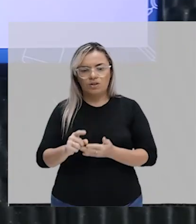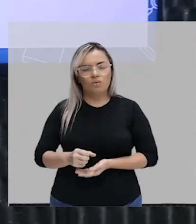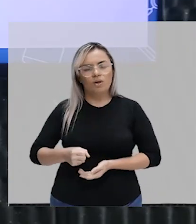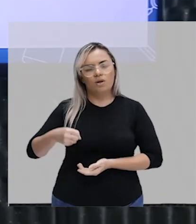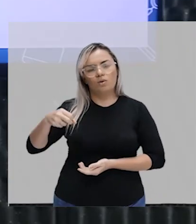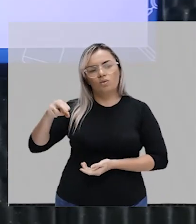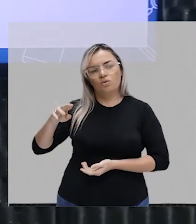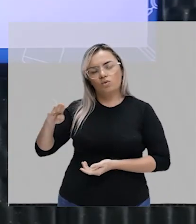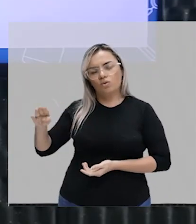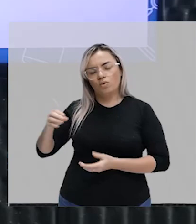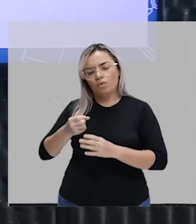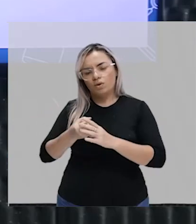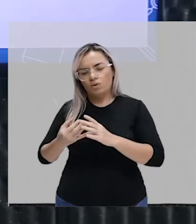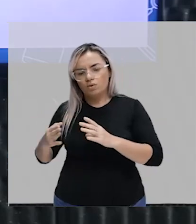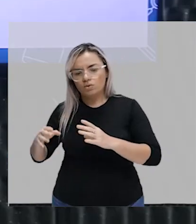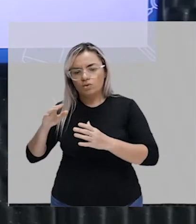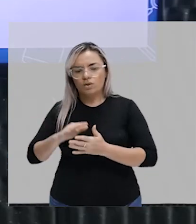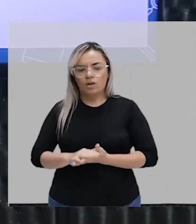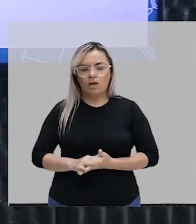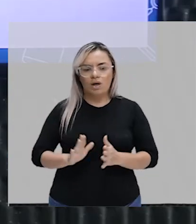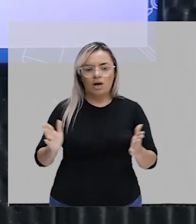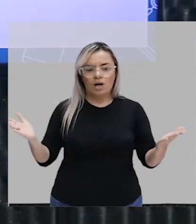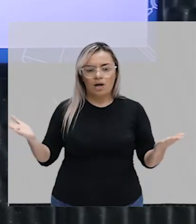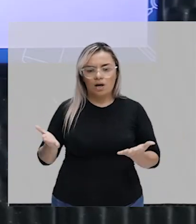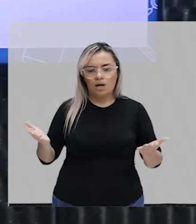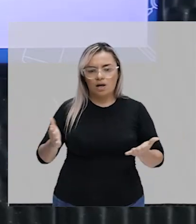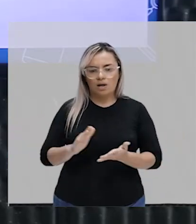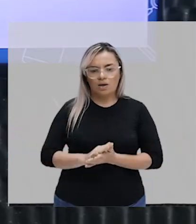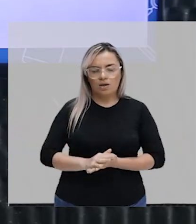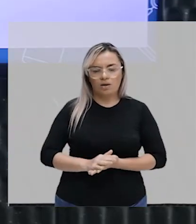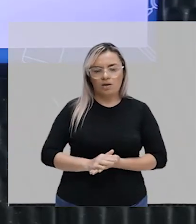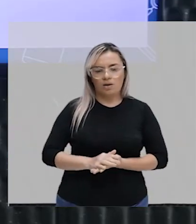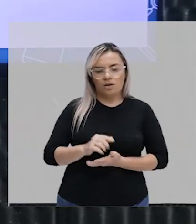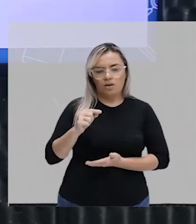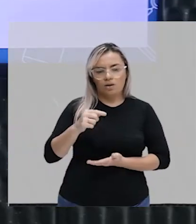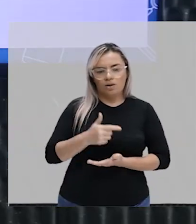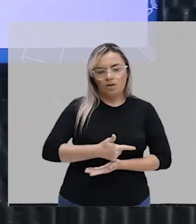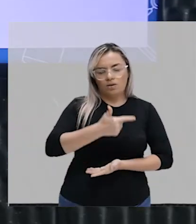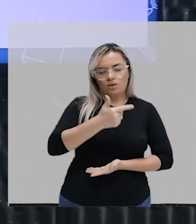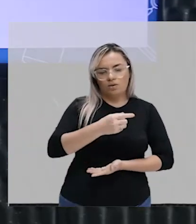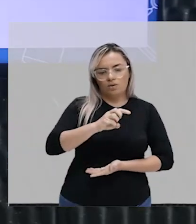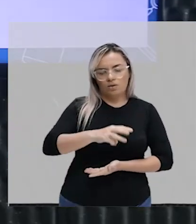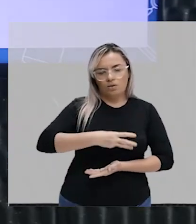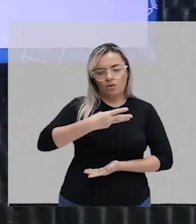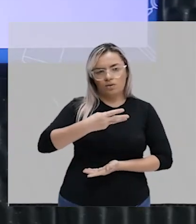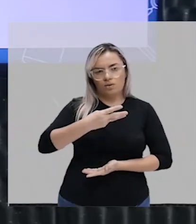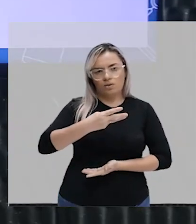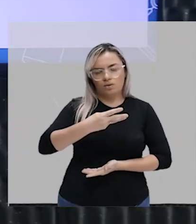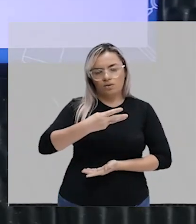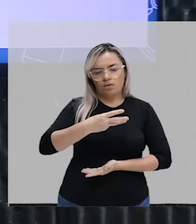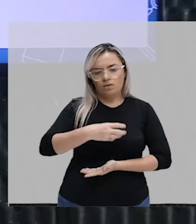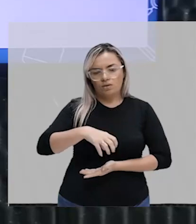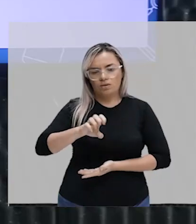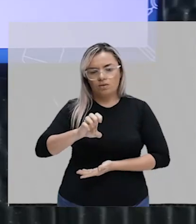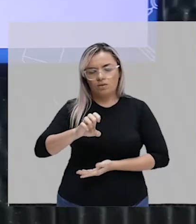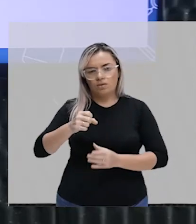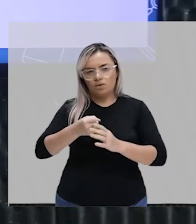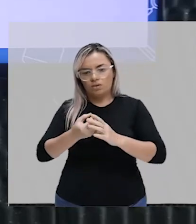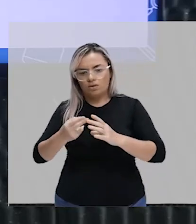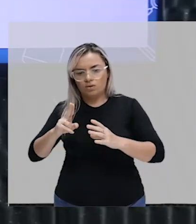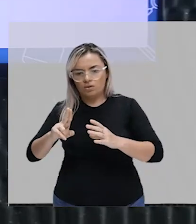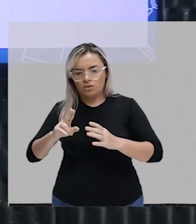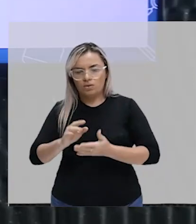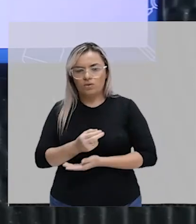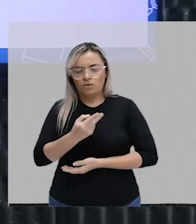3 pertence ao U e o U contém o conjunto unitário formado pelo termo 3, né? Isso é verdade, tá tudo